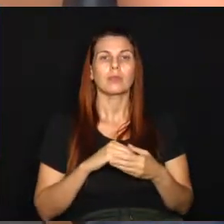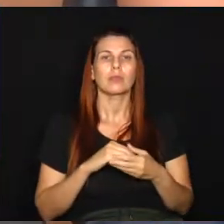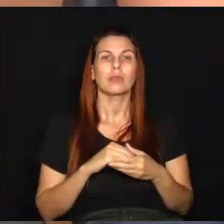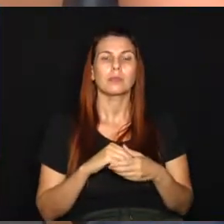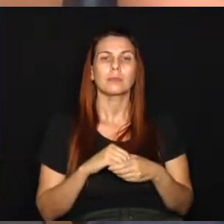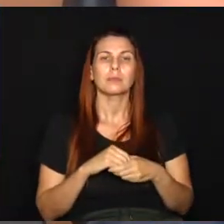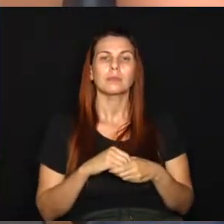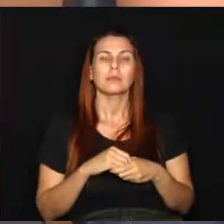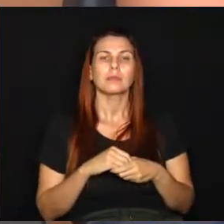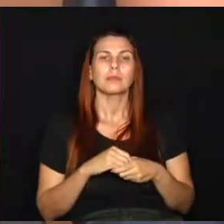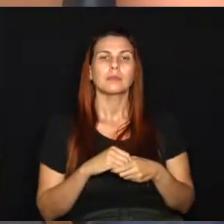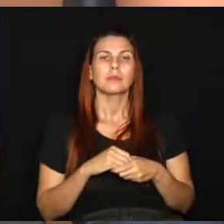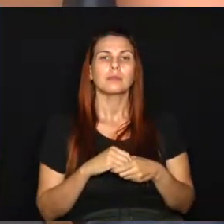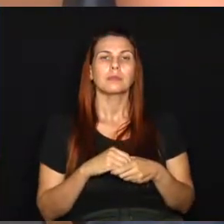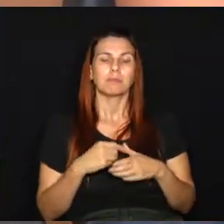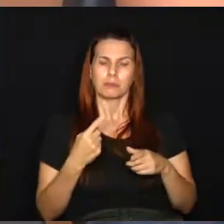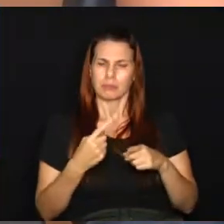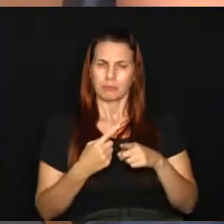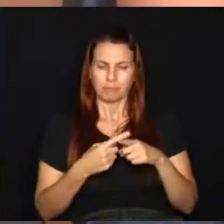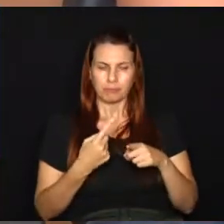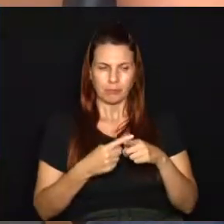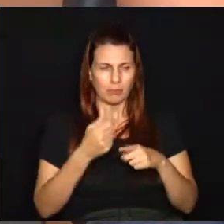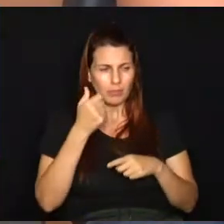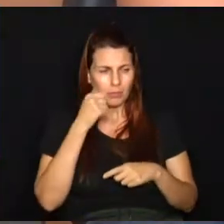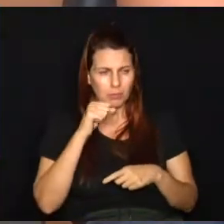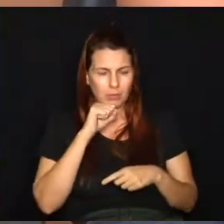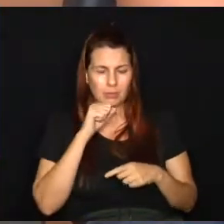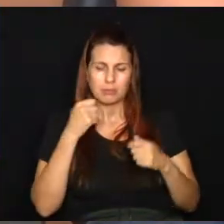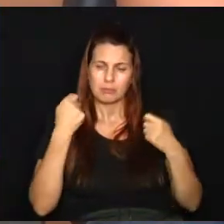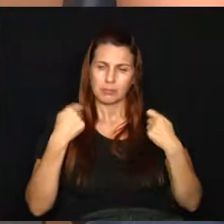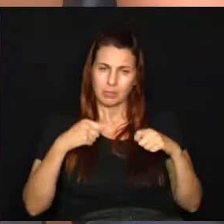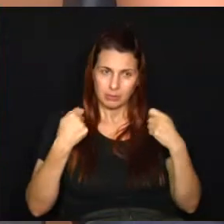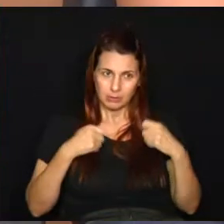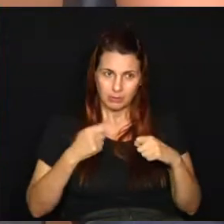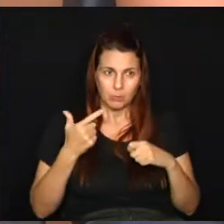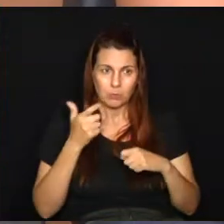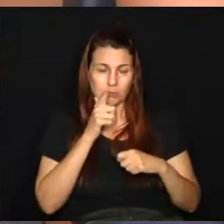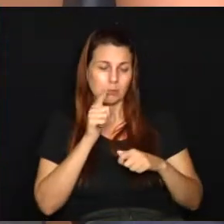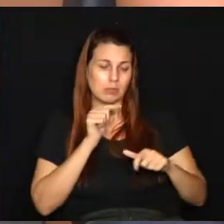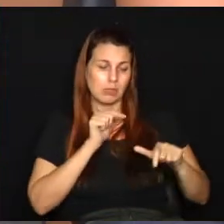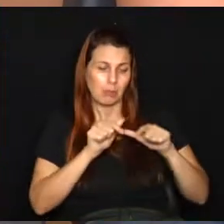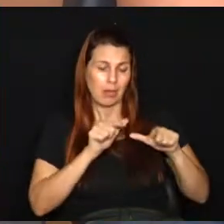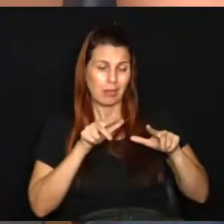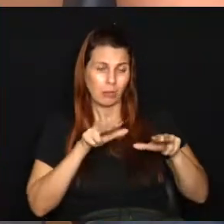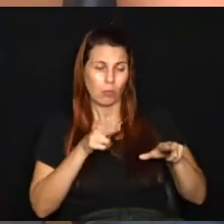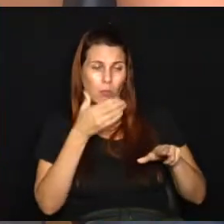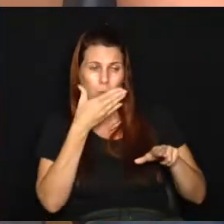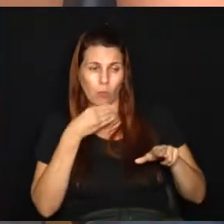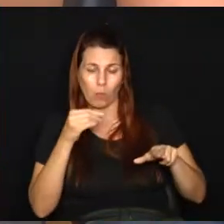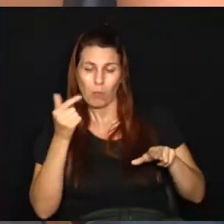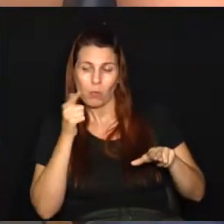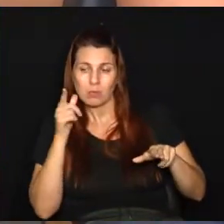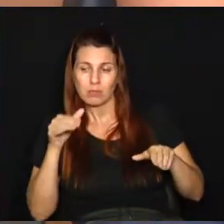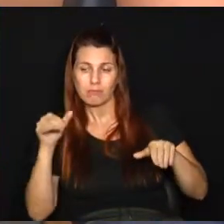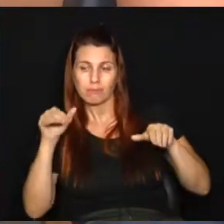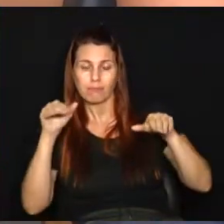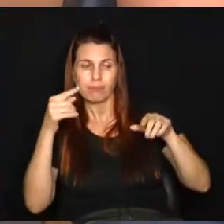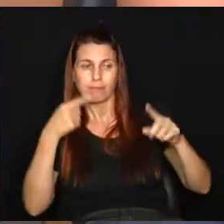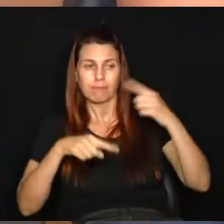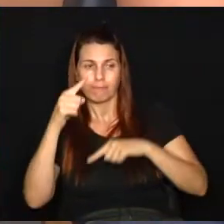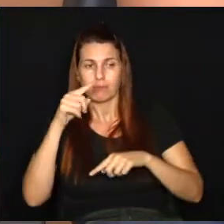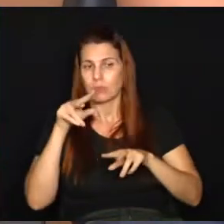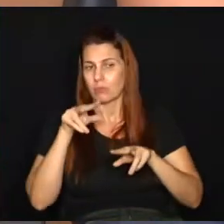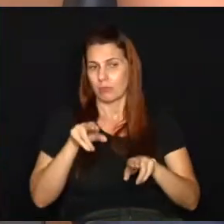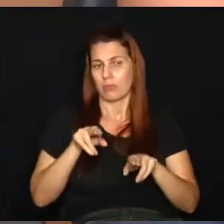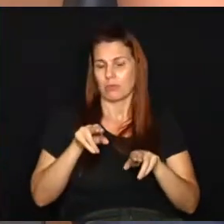nesse sentido? Porque enquanto as mulheres elas precisam suprir essa mesma produtividade que os homens para poder conseguir progredir na carreira, isso